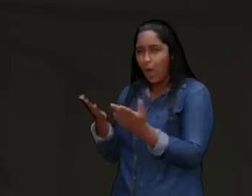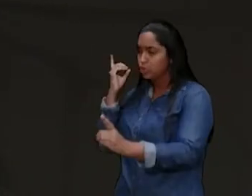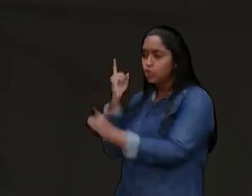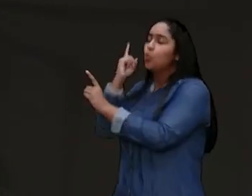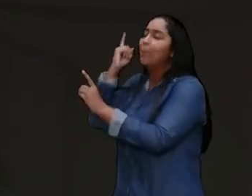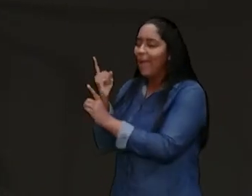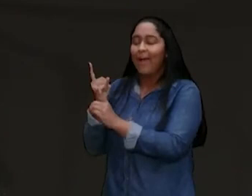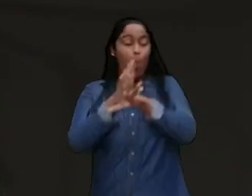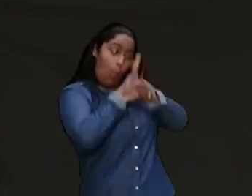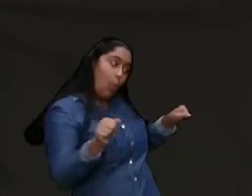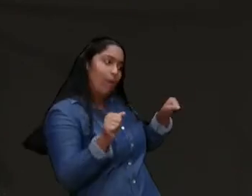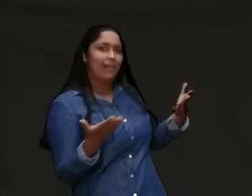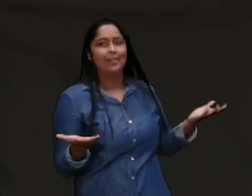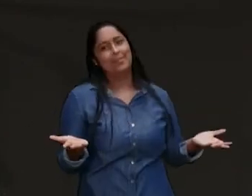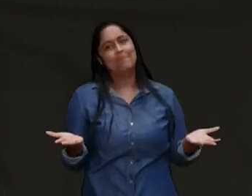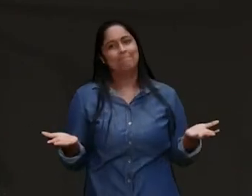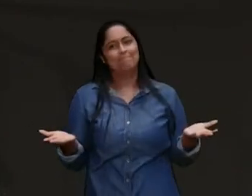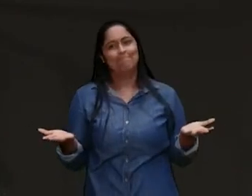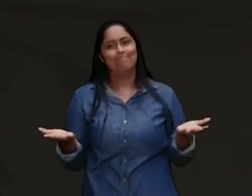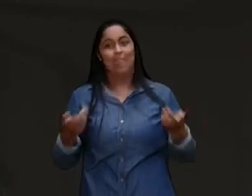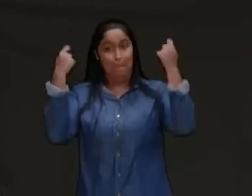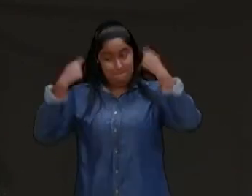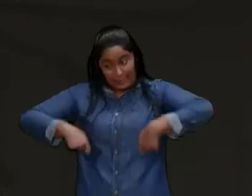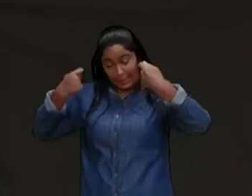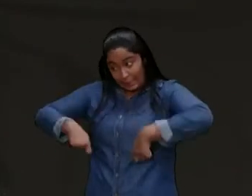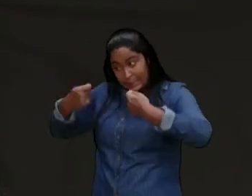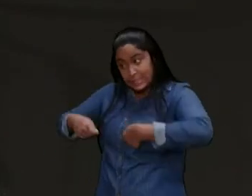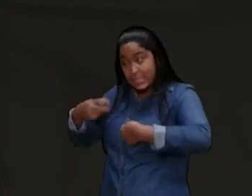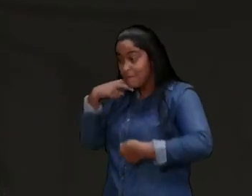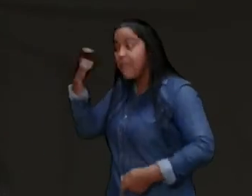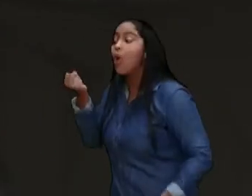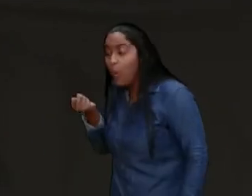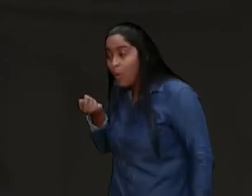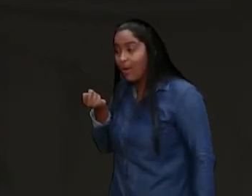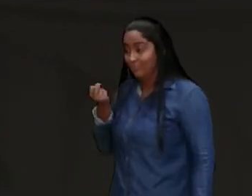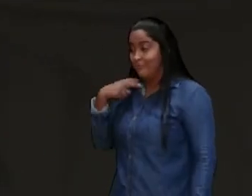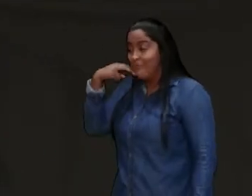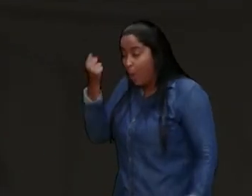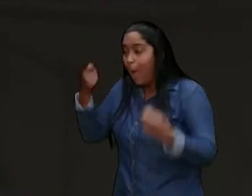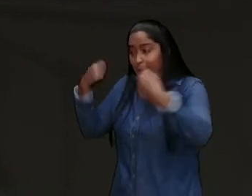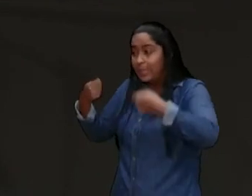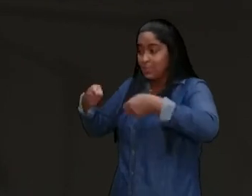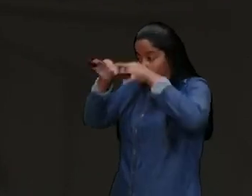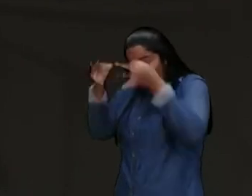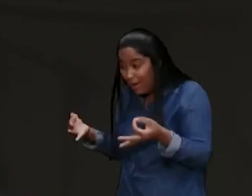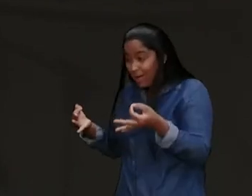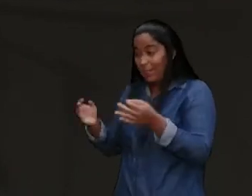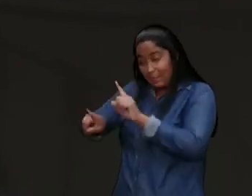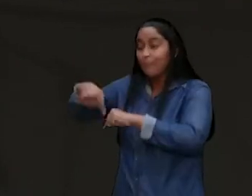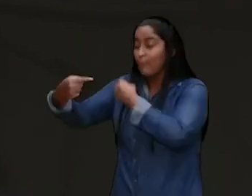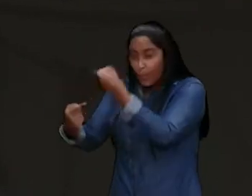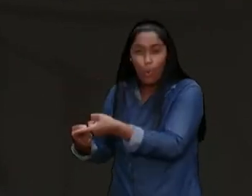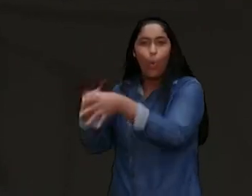só cura certas coisas quando a vergonha chega que a gente só resolve essas coisas quando a humilhação chega